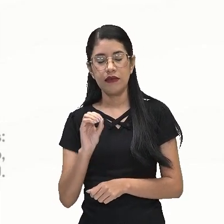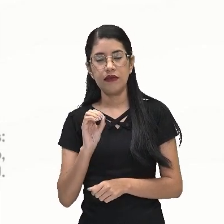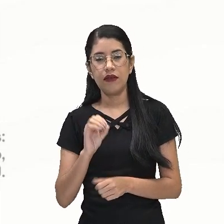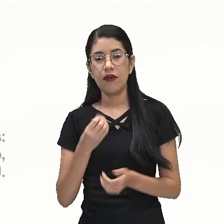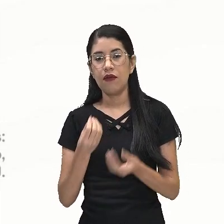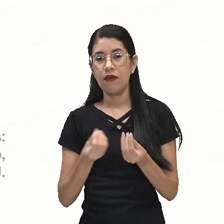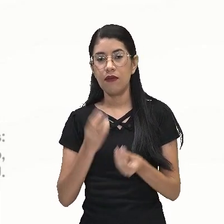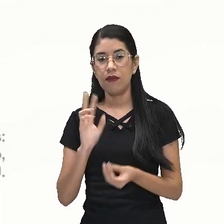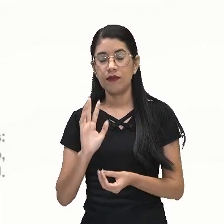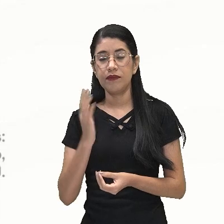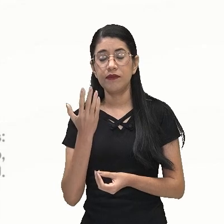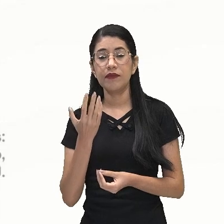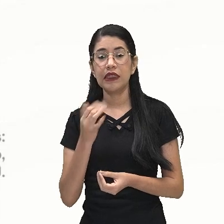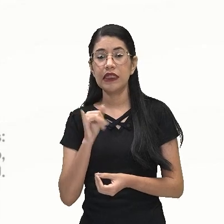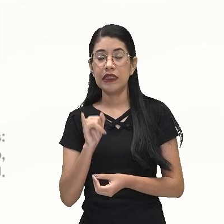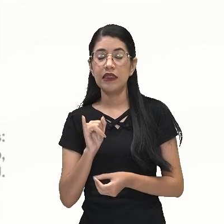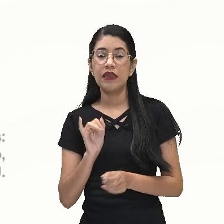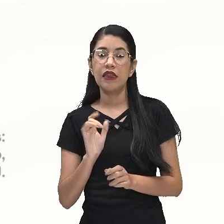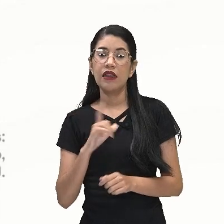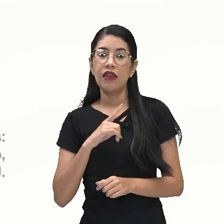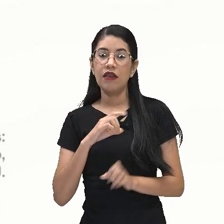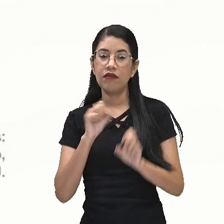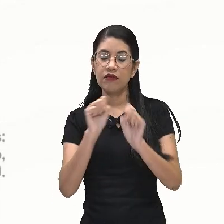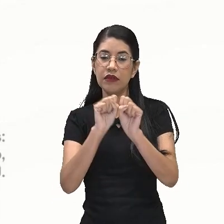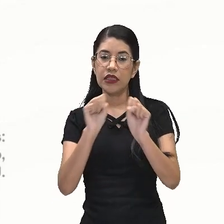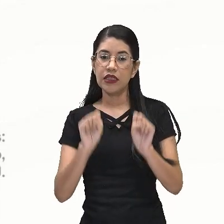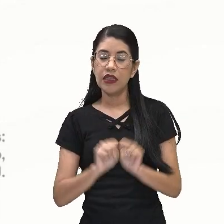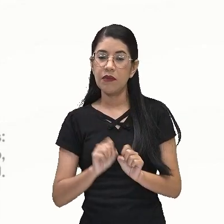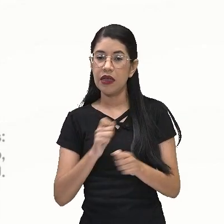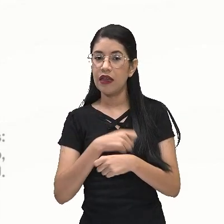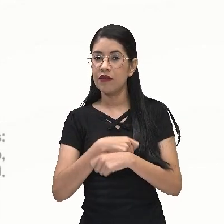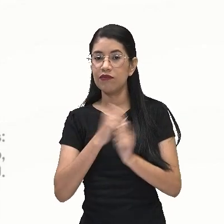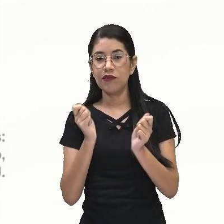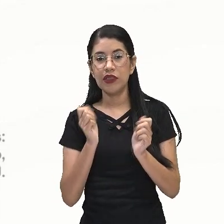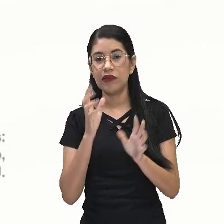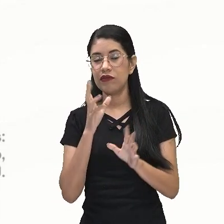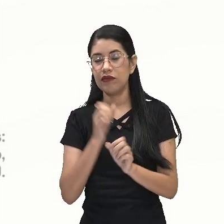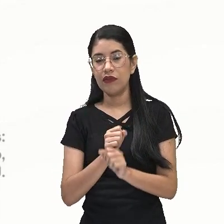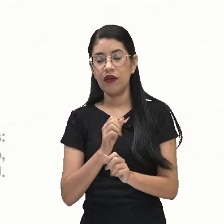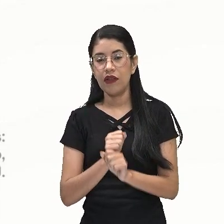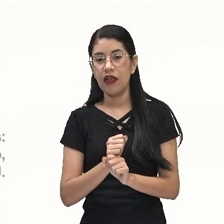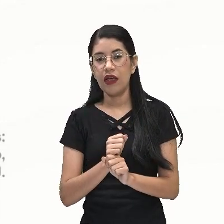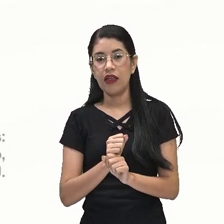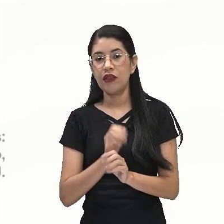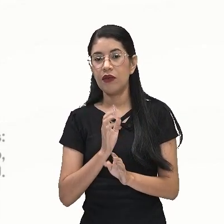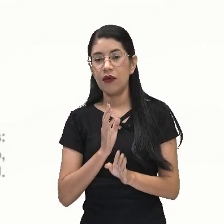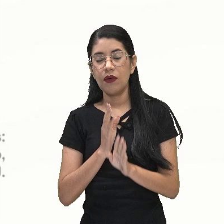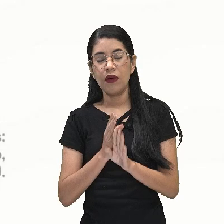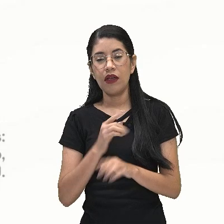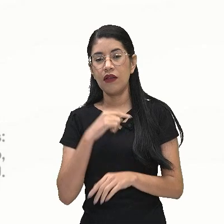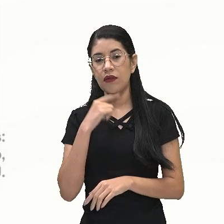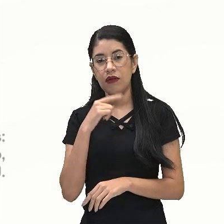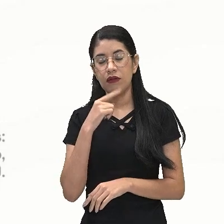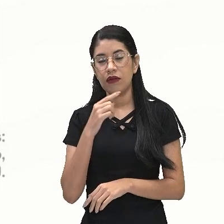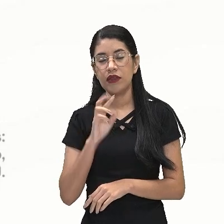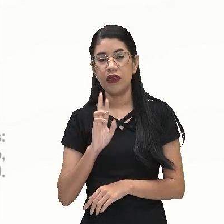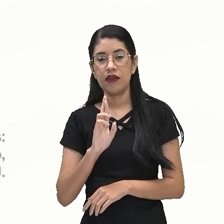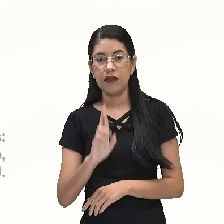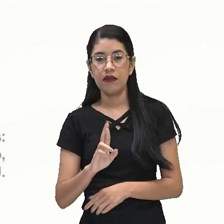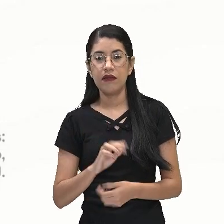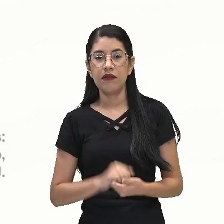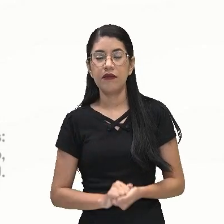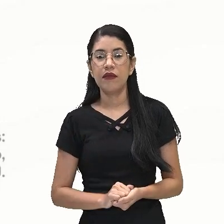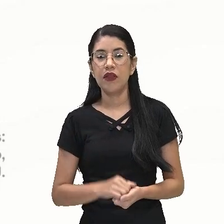acontece, certo? É quando eu tenho um sistema impossível. Não tem como 0 vezes W ser igual a